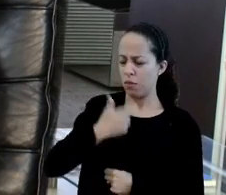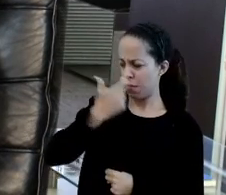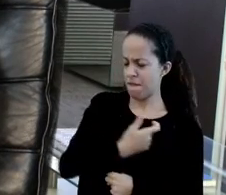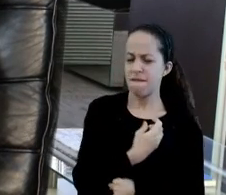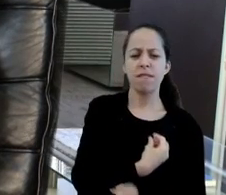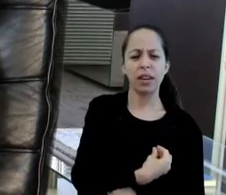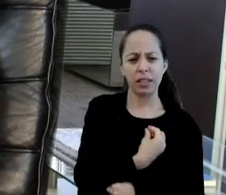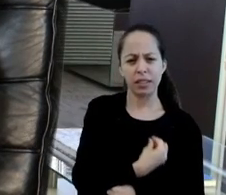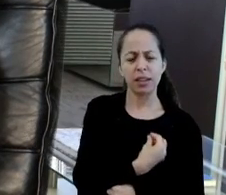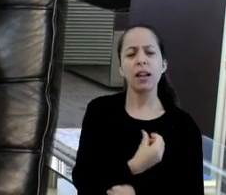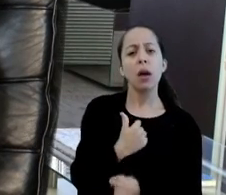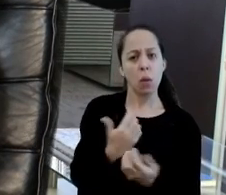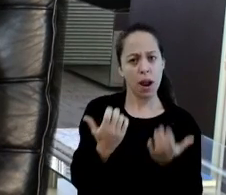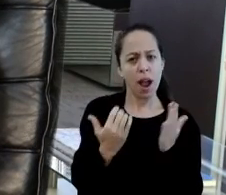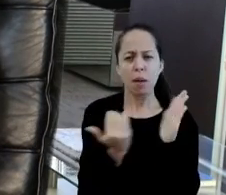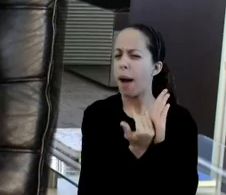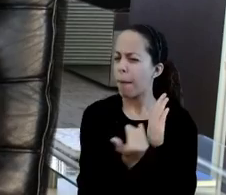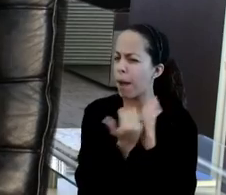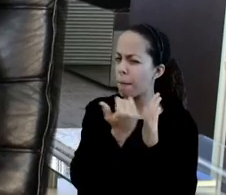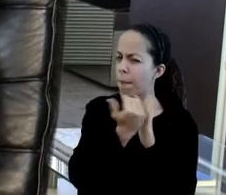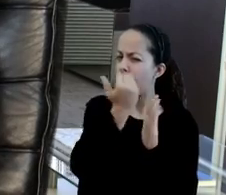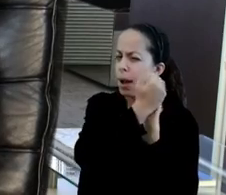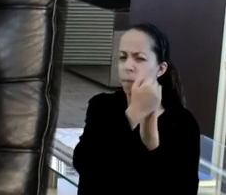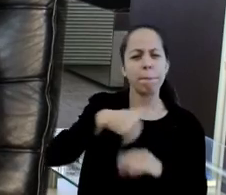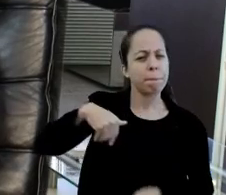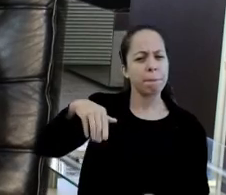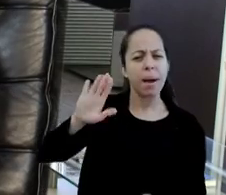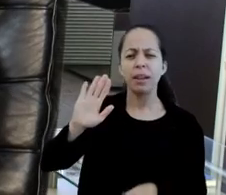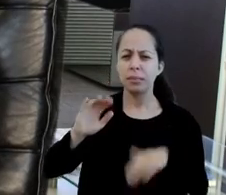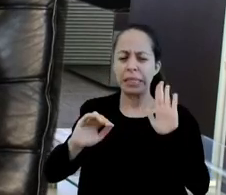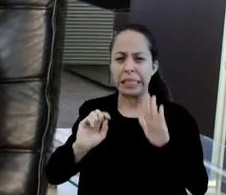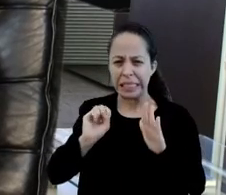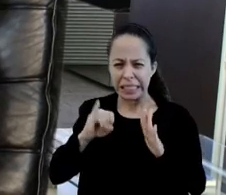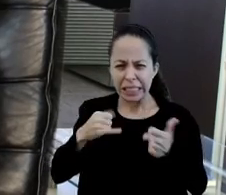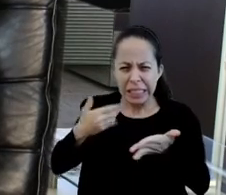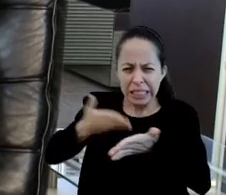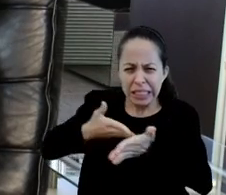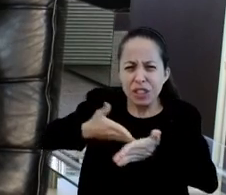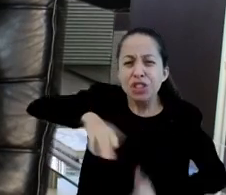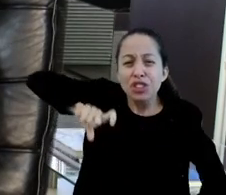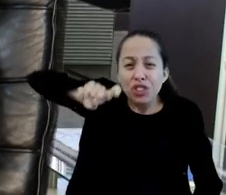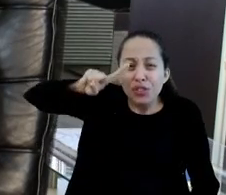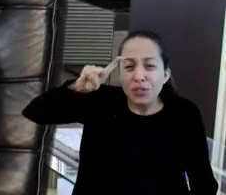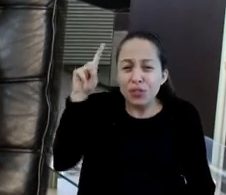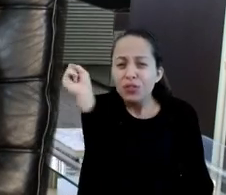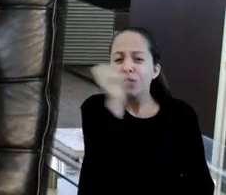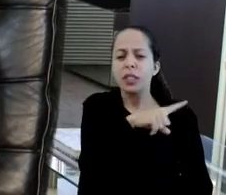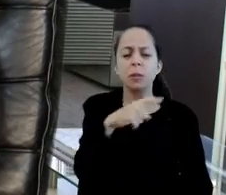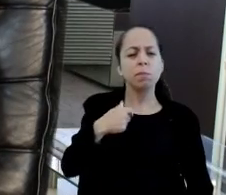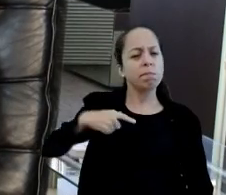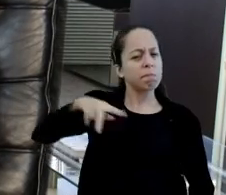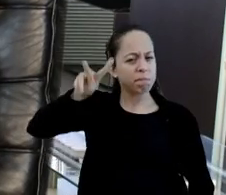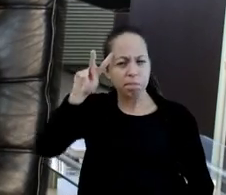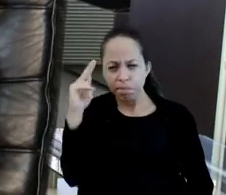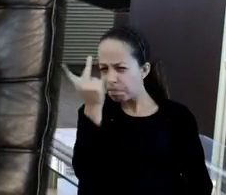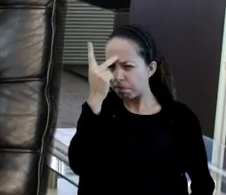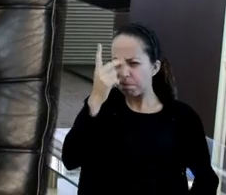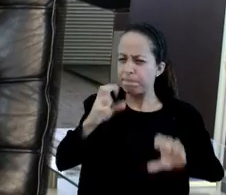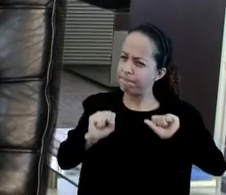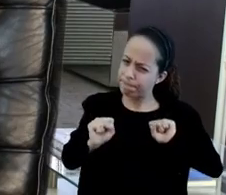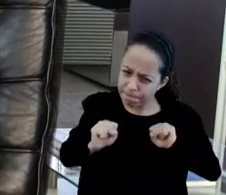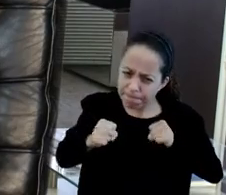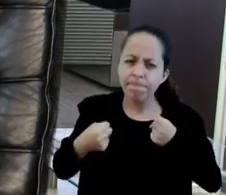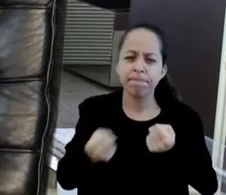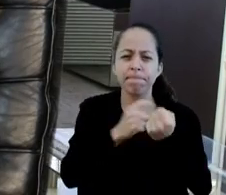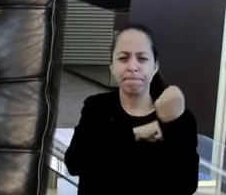eu faço isso. Nos momentos piores, eu faço o jogo da Poliana. Mesmo na